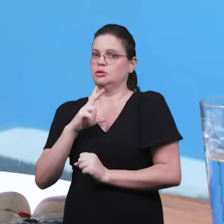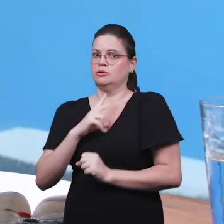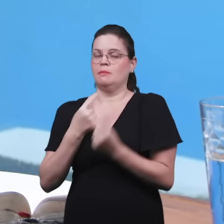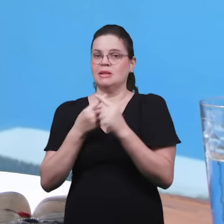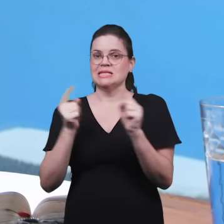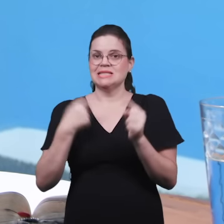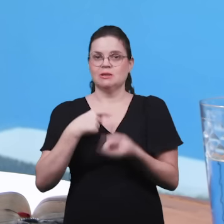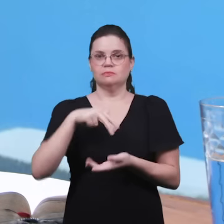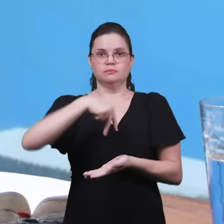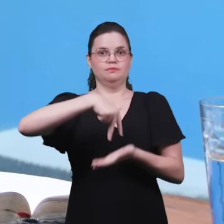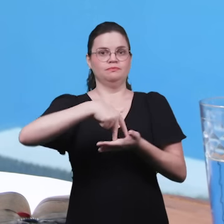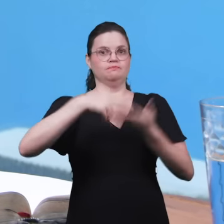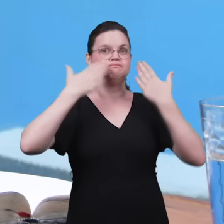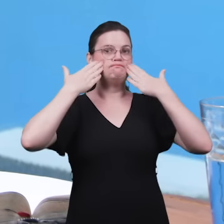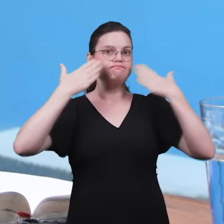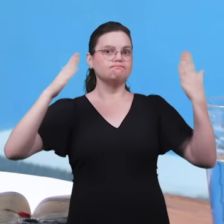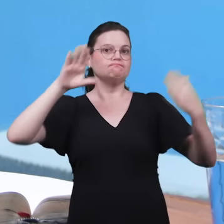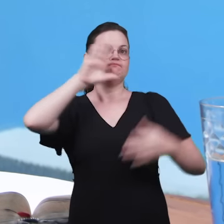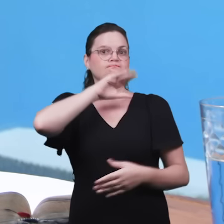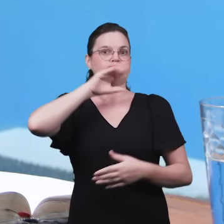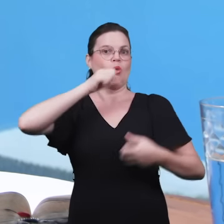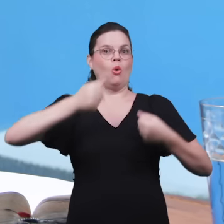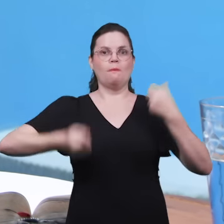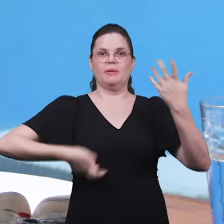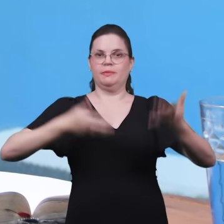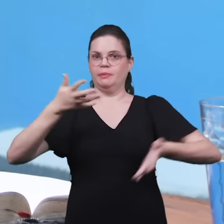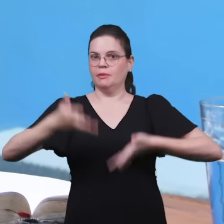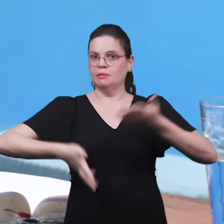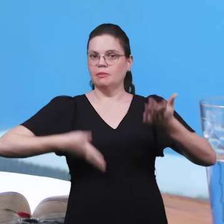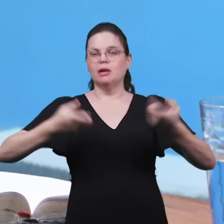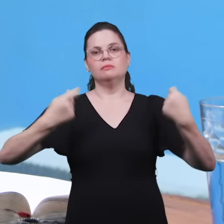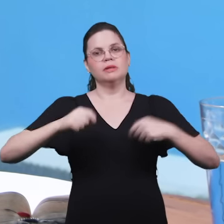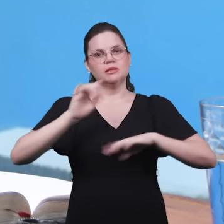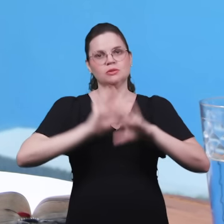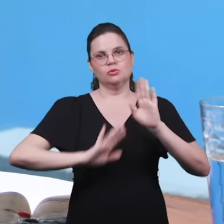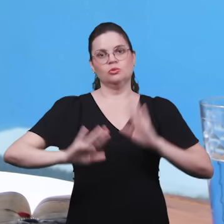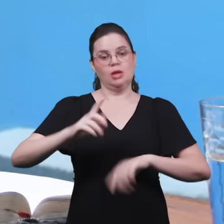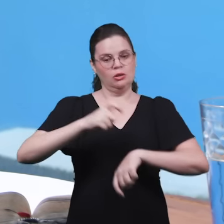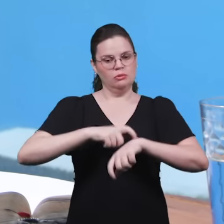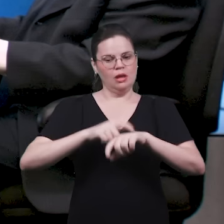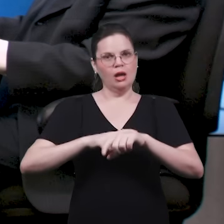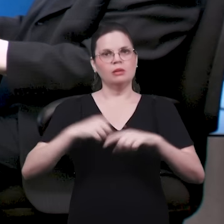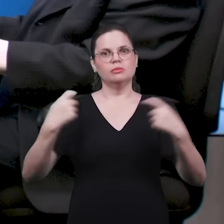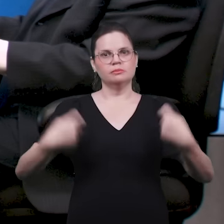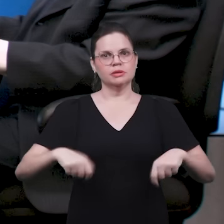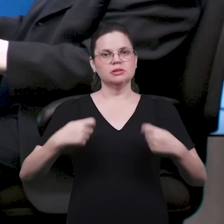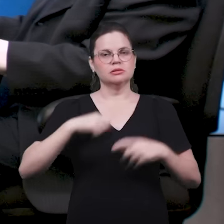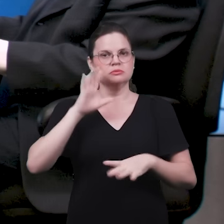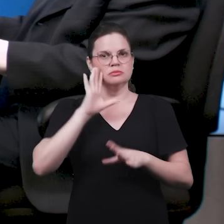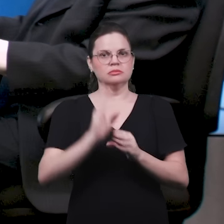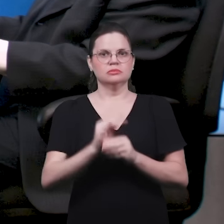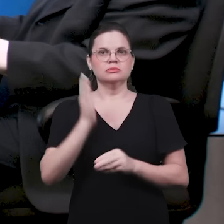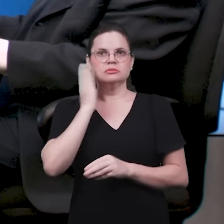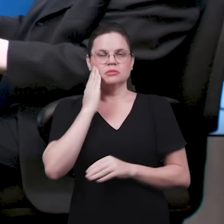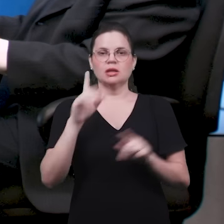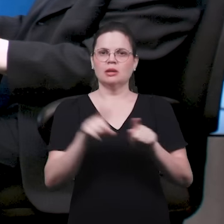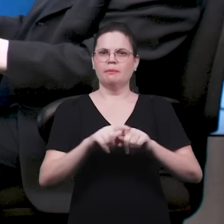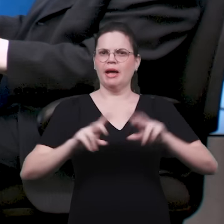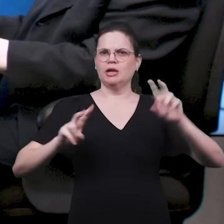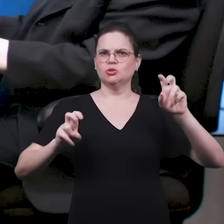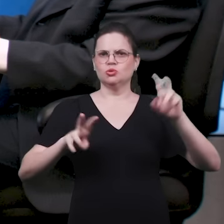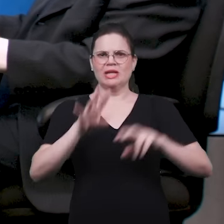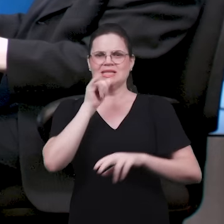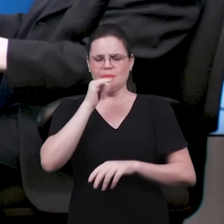oração pública tem de ter todo o cuidado e o tempo, como você citou, é algo especial. E até o assunto, né? Sim. Não se pode, por exemplo,